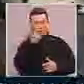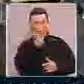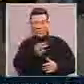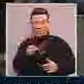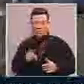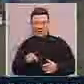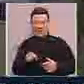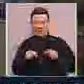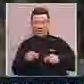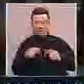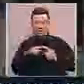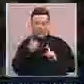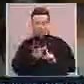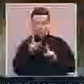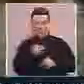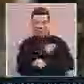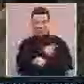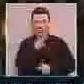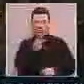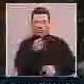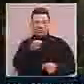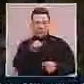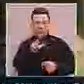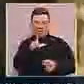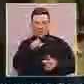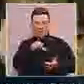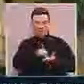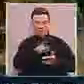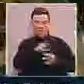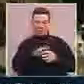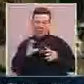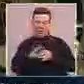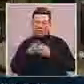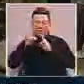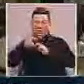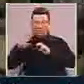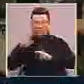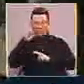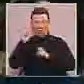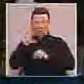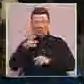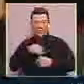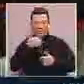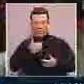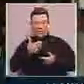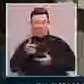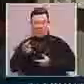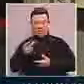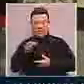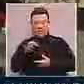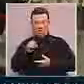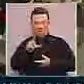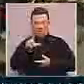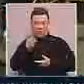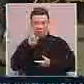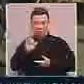Este ano estão representados aqui também dois polos que foram criados a partir de sinergias entre investigação e inovação. Eu queria que me apresentasse este polo que